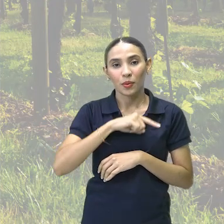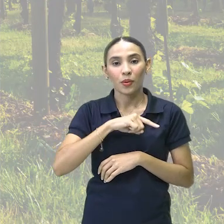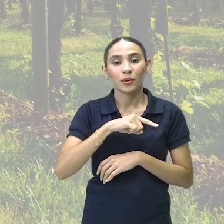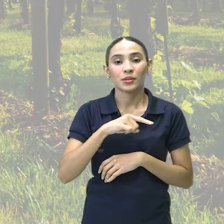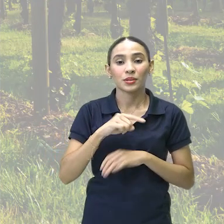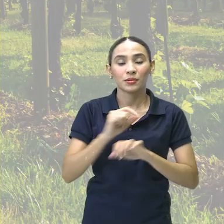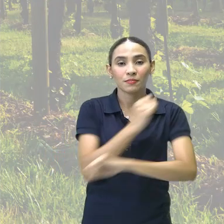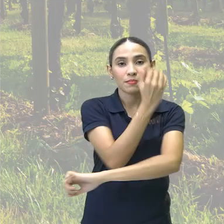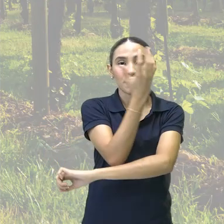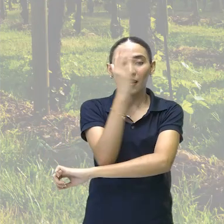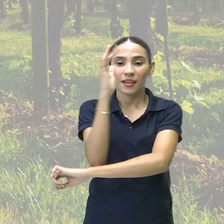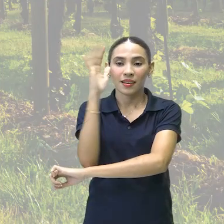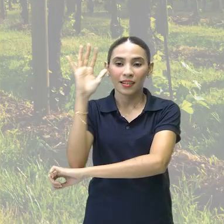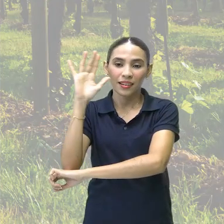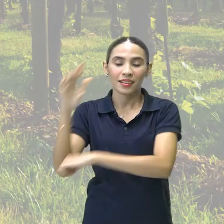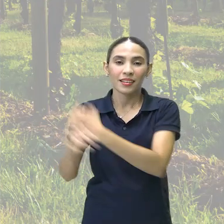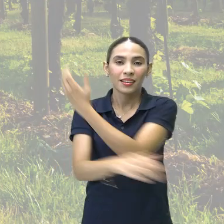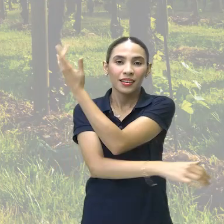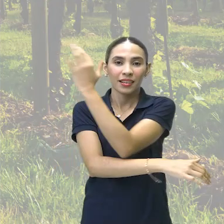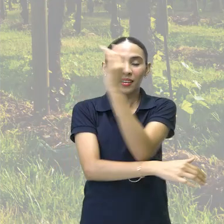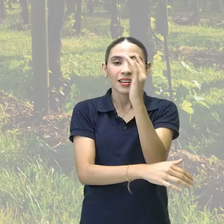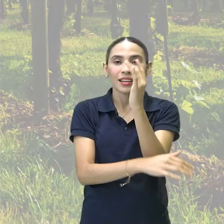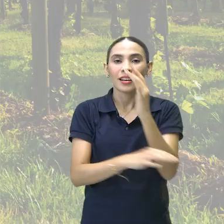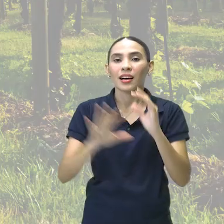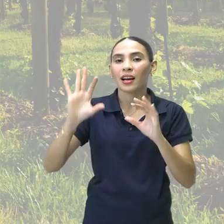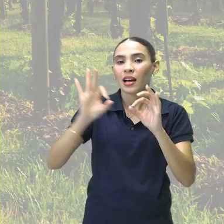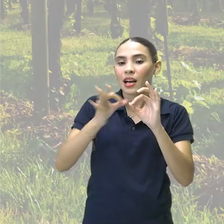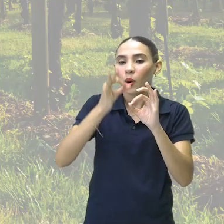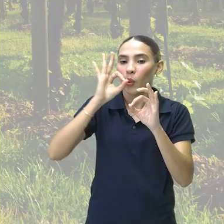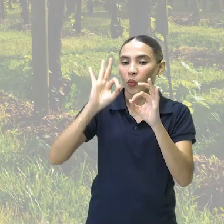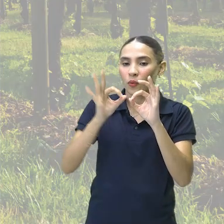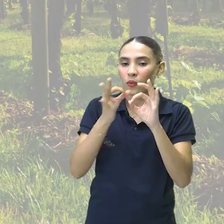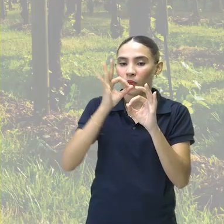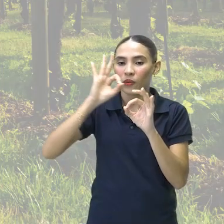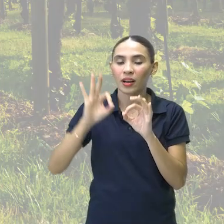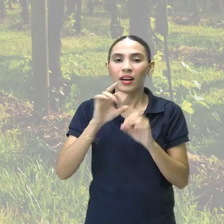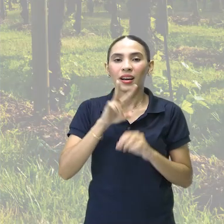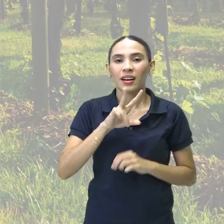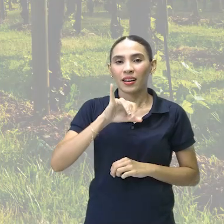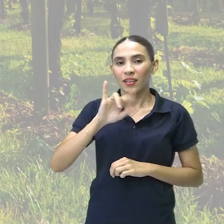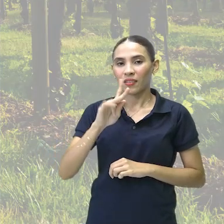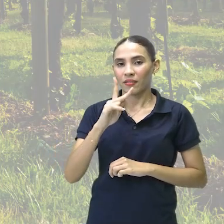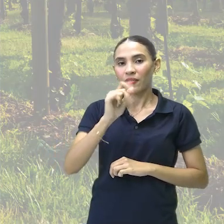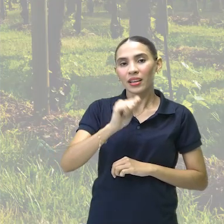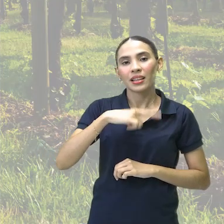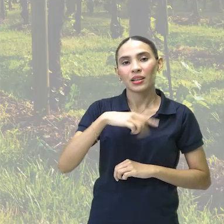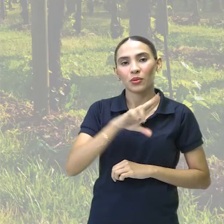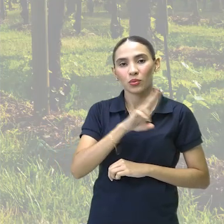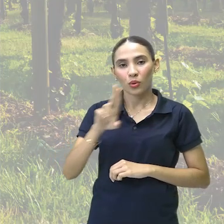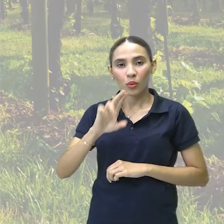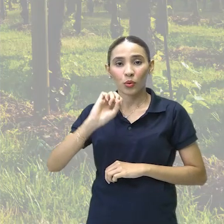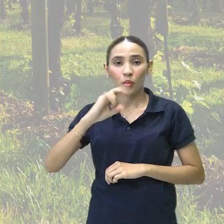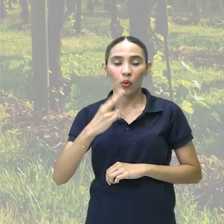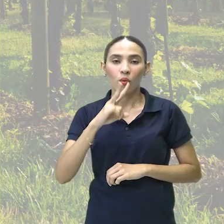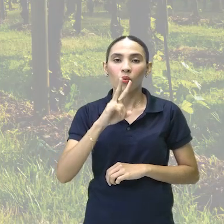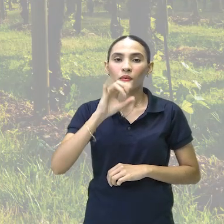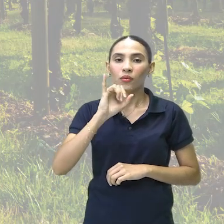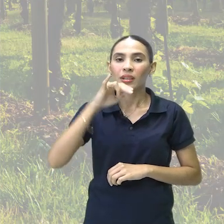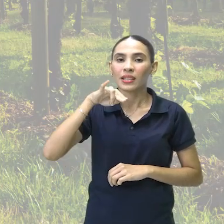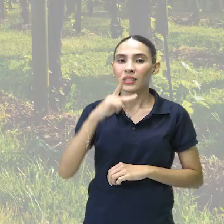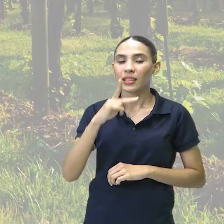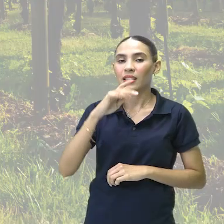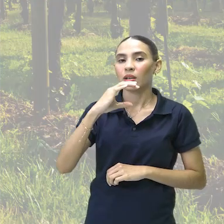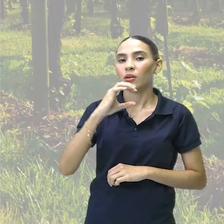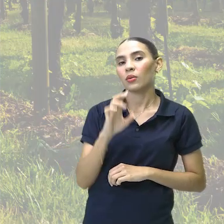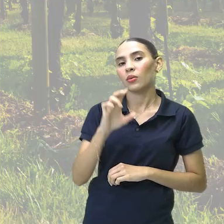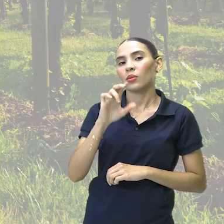numa plantação de uvas, né? É chamada de vinha ou vinicultura, para quem